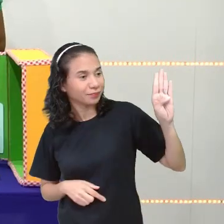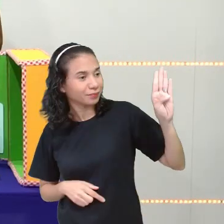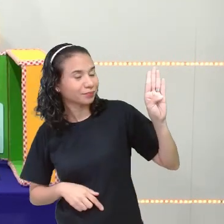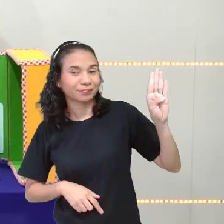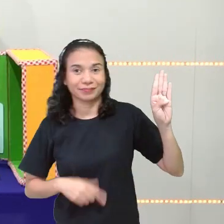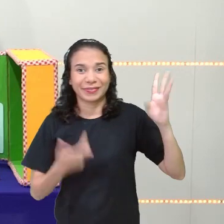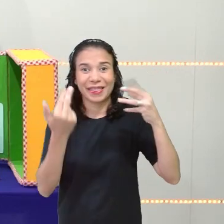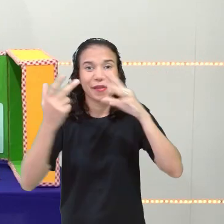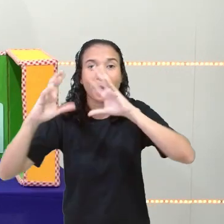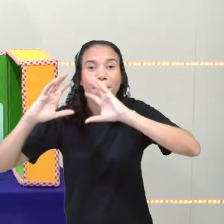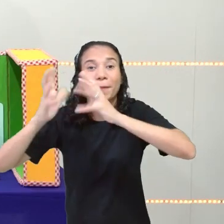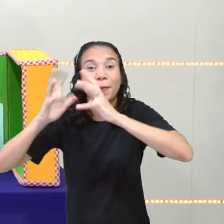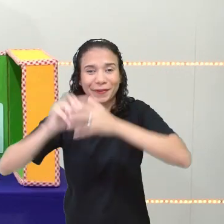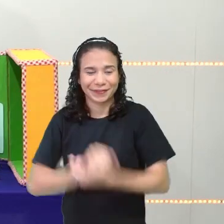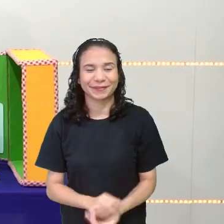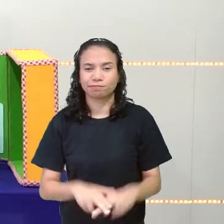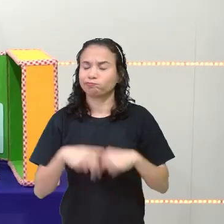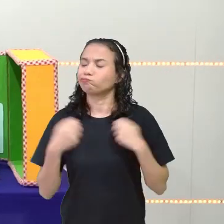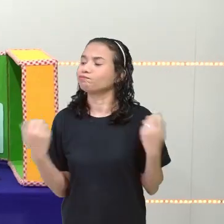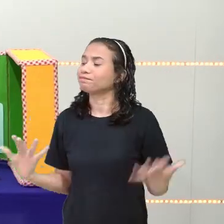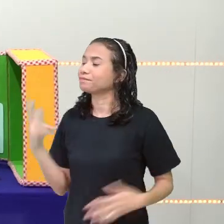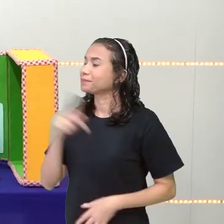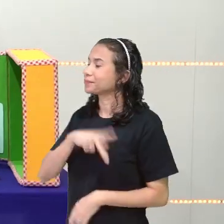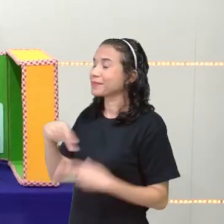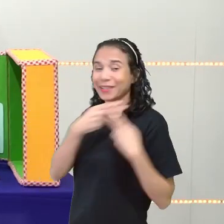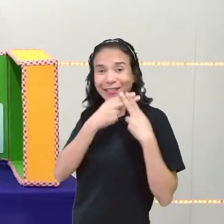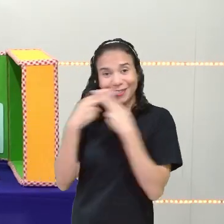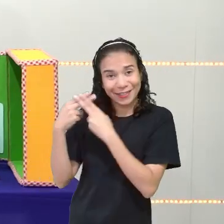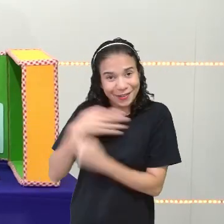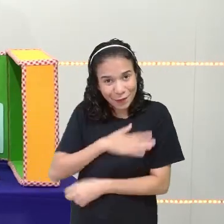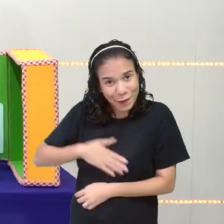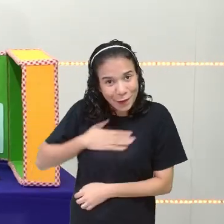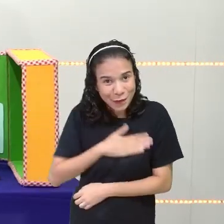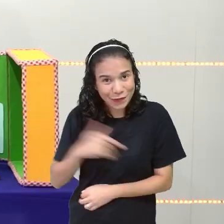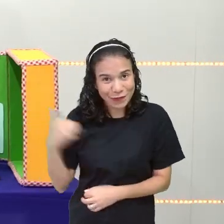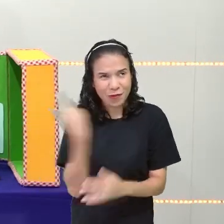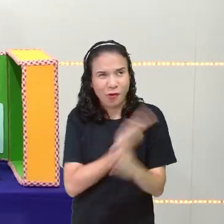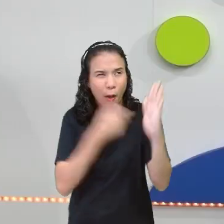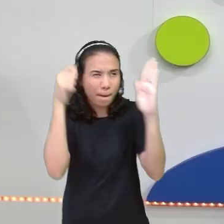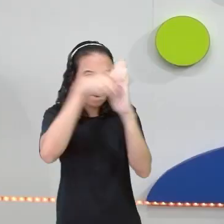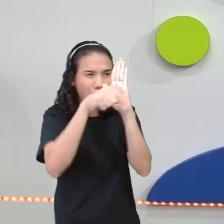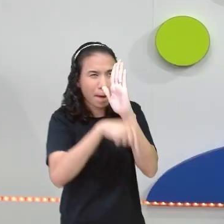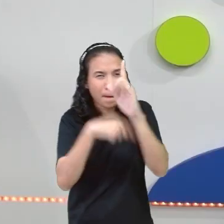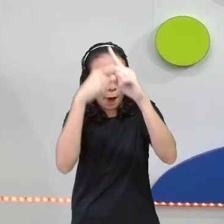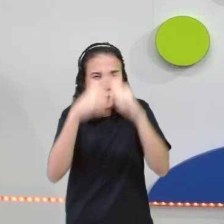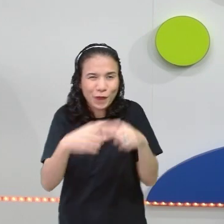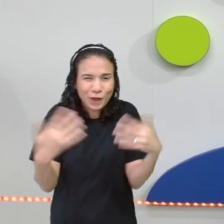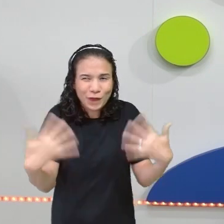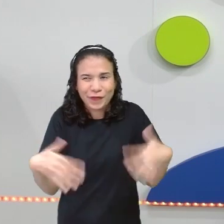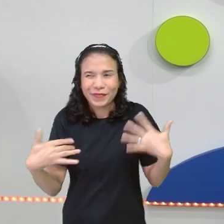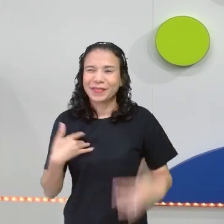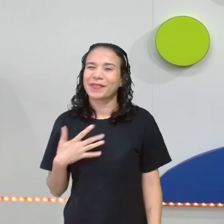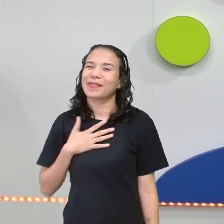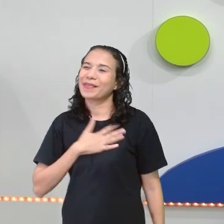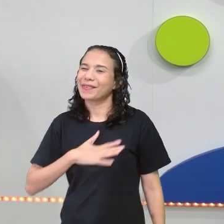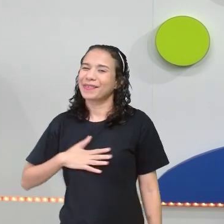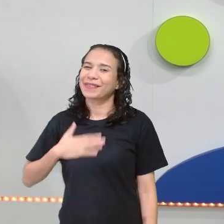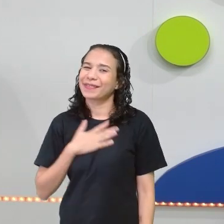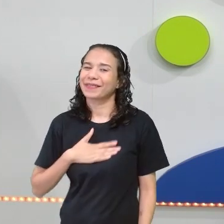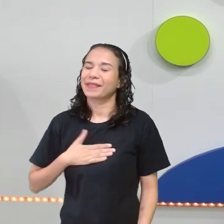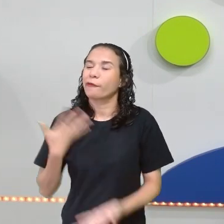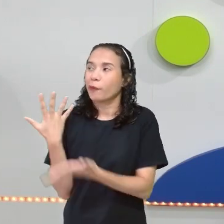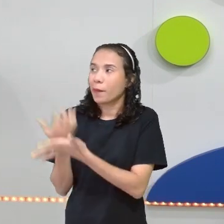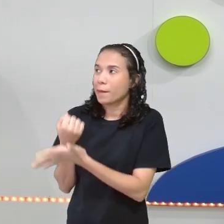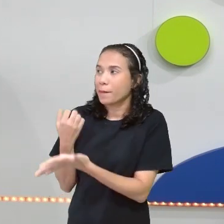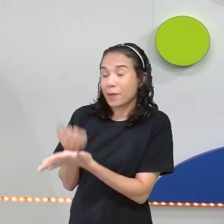bola. B de bola. E aí, professora Iris, gostou do quiz? Eu amei esse quiz. Eu acho que vou baixar